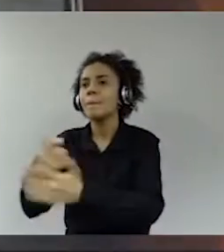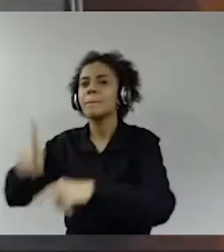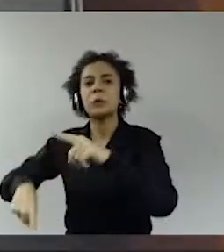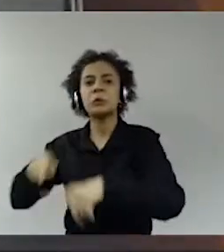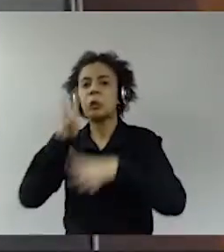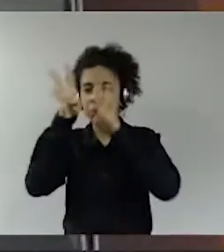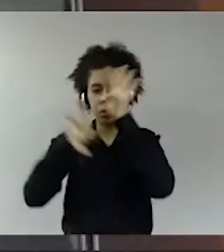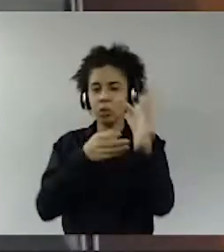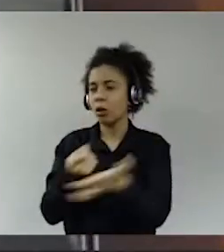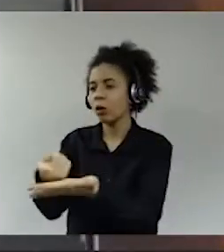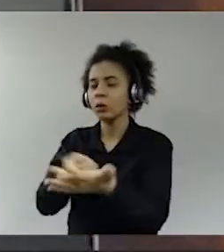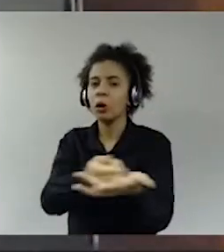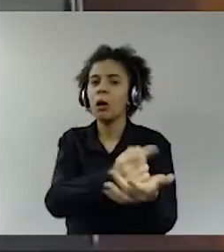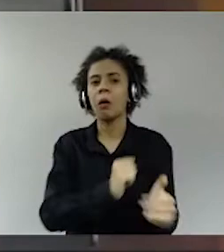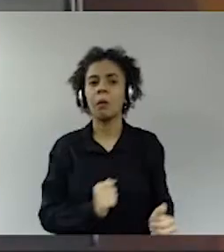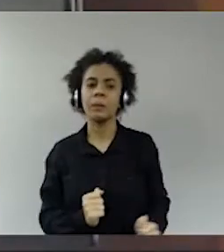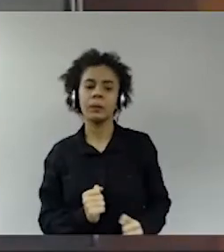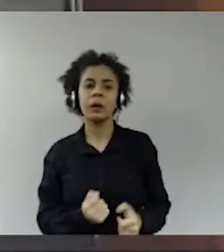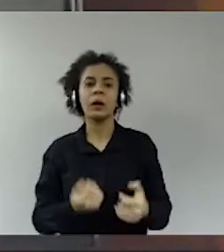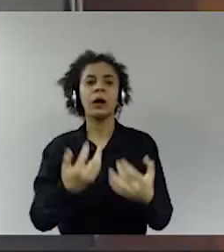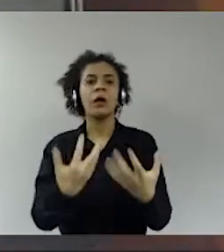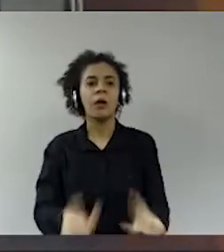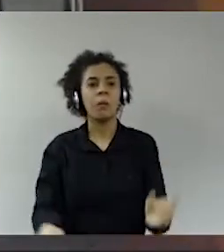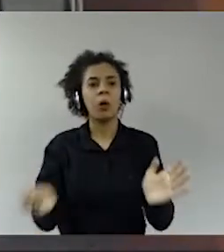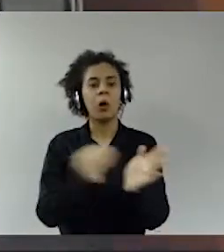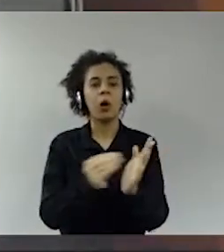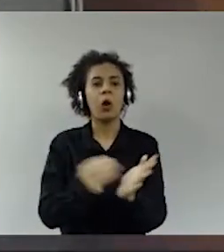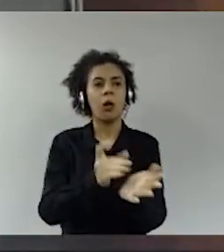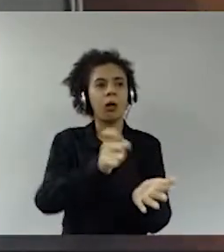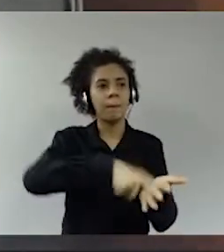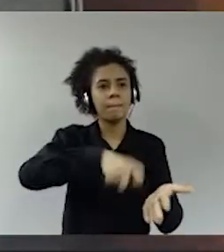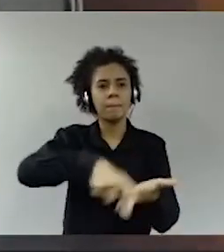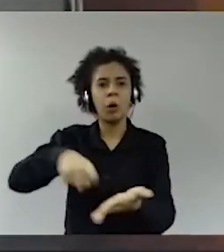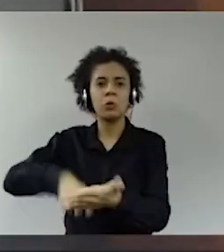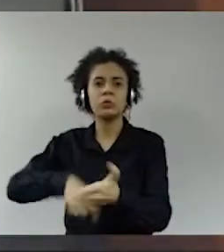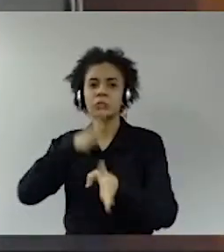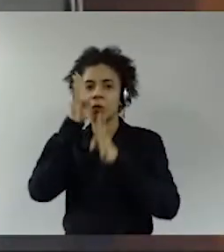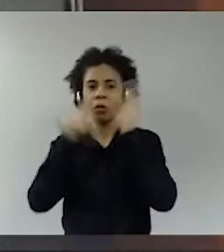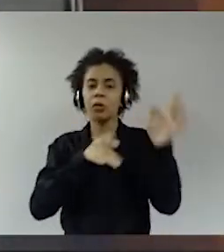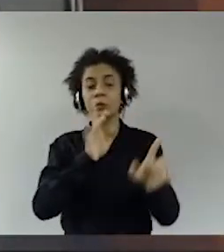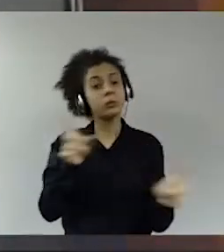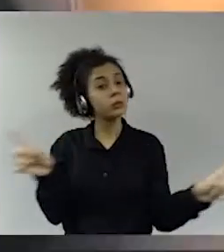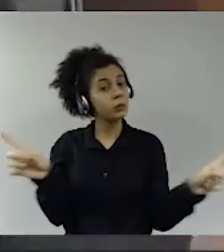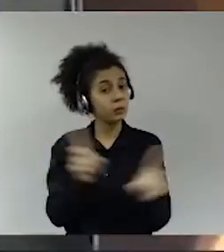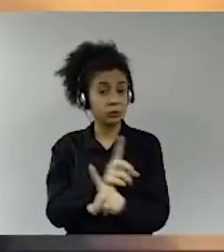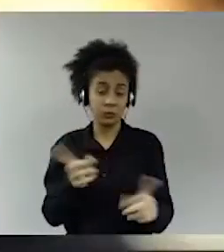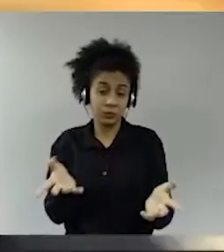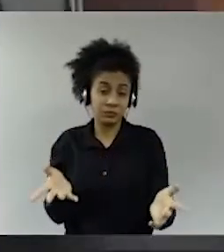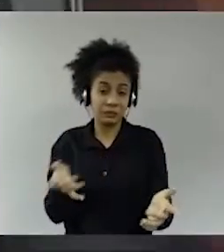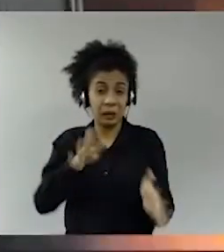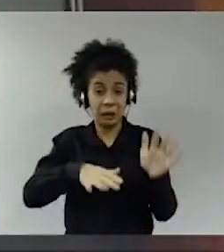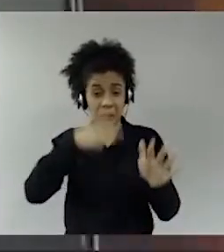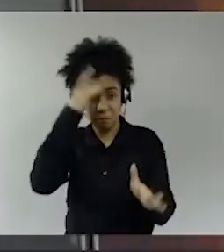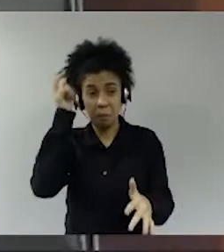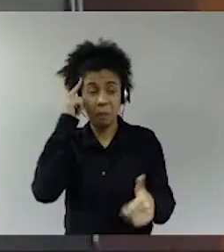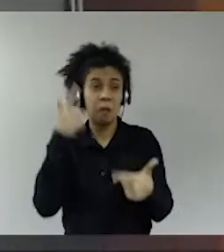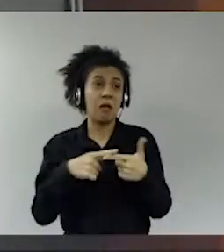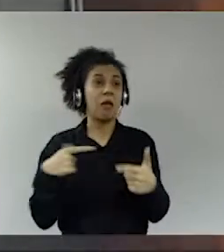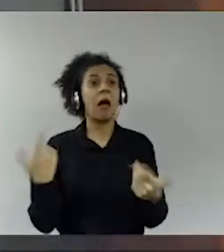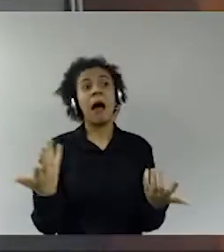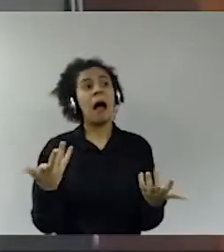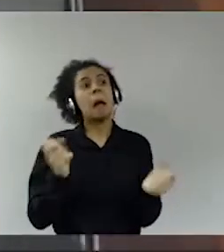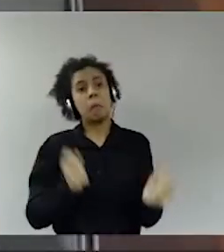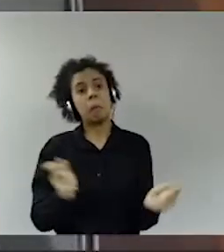qualquer maneira, vamos instituir tributos de qualquer maneira. Porque, afinal de contas, nós estamos diante de uma